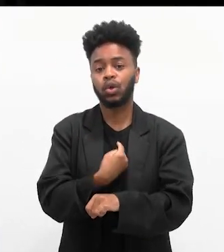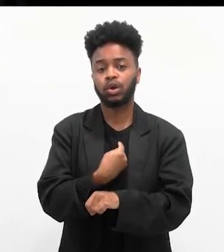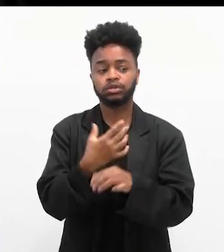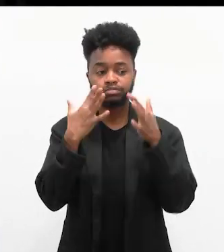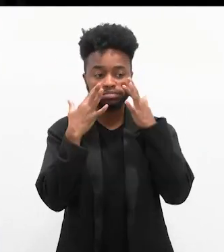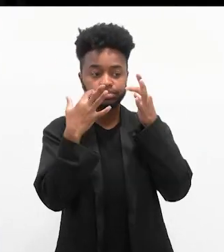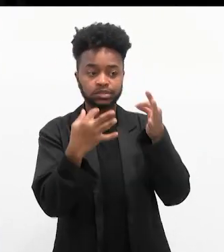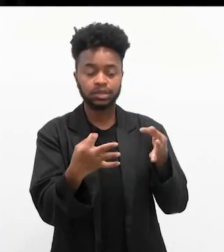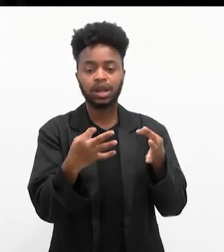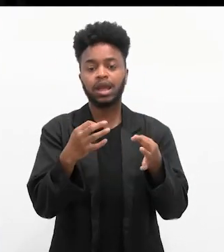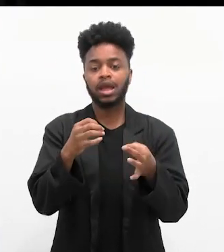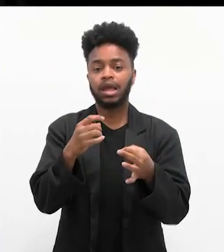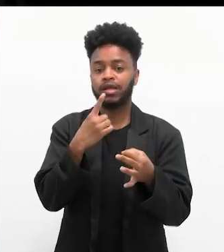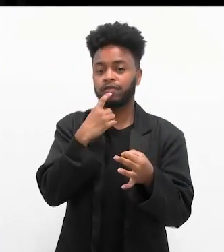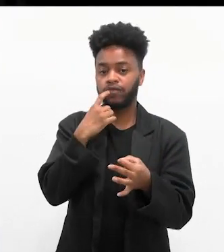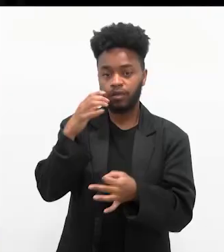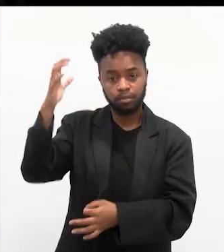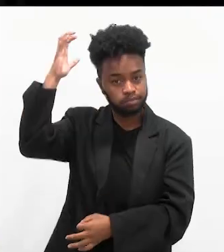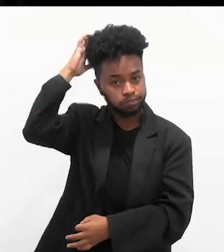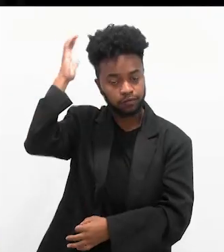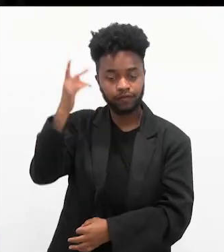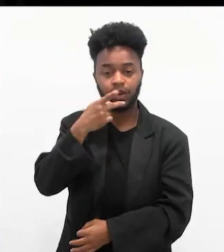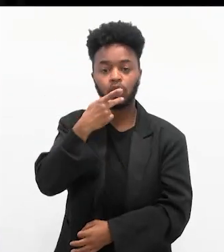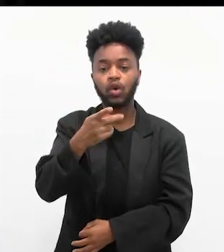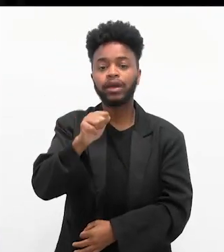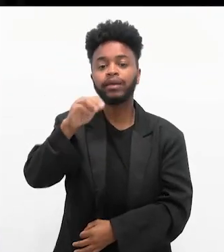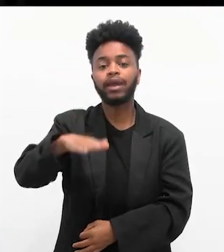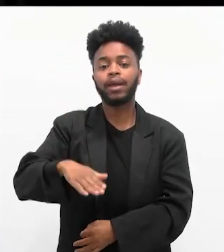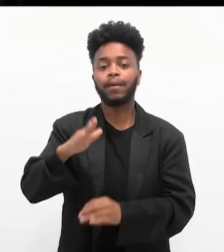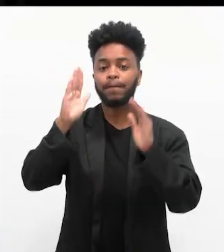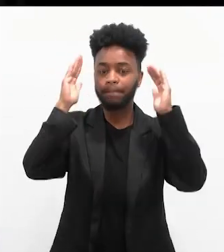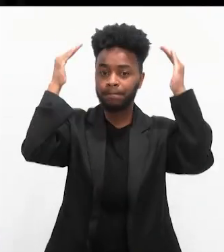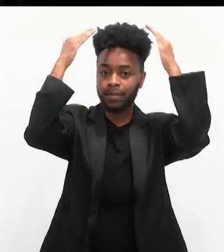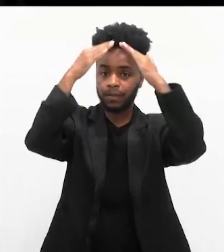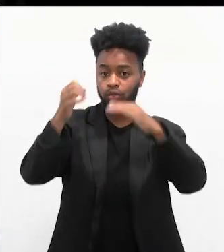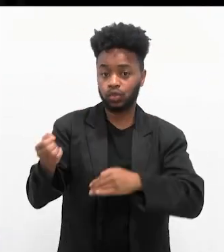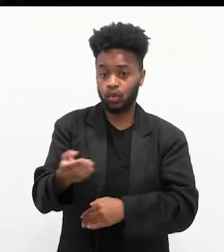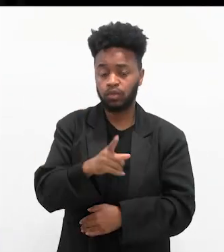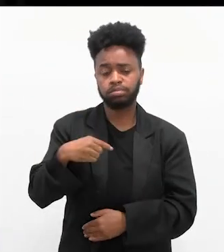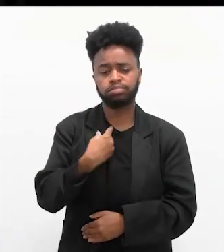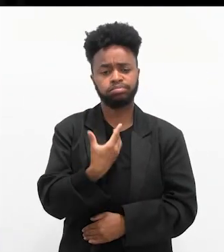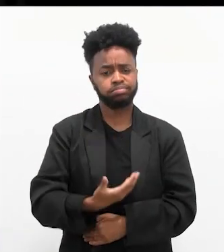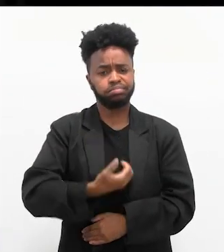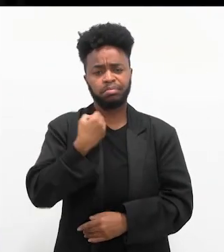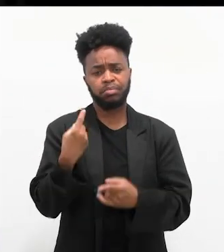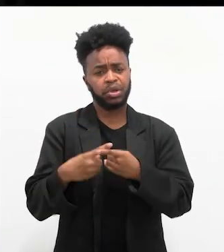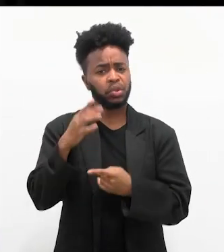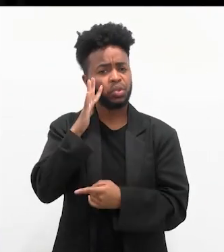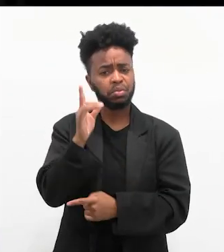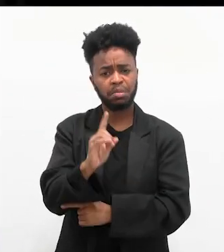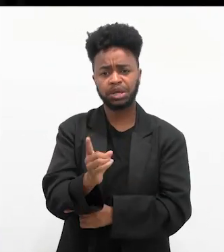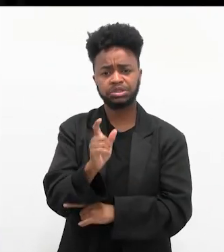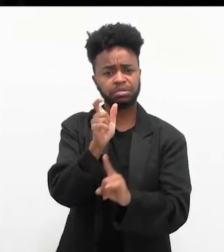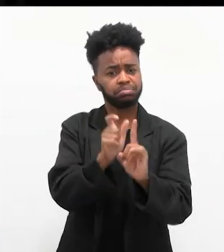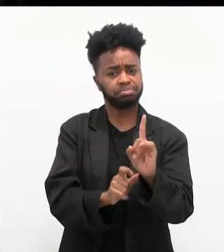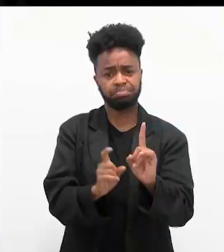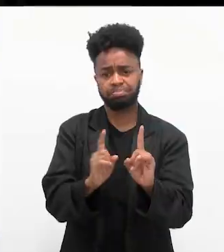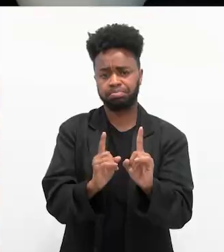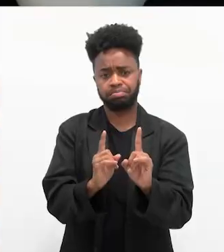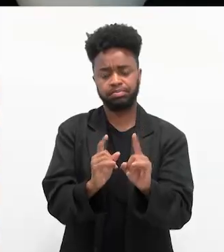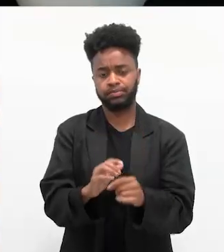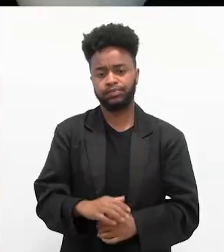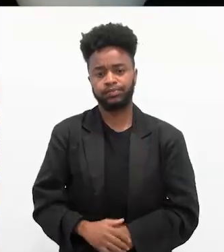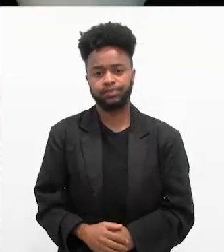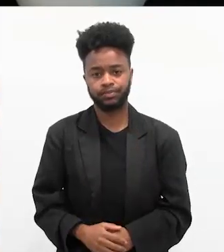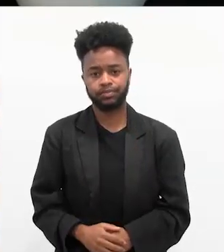voz do outro cardeal anunciando quem seria o novo Papa, ficamos todos surpresos, porque não imaginávamos